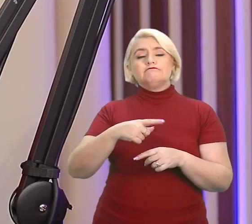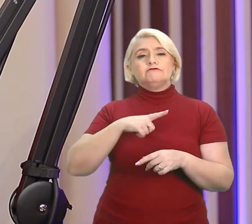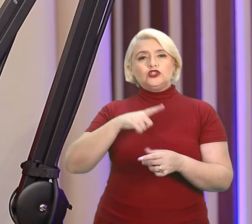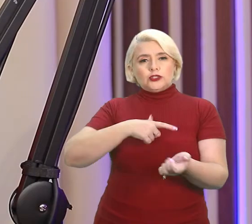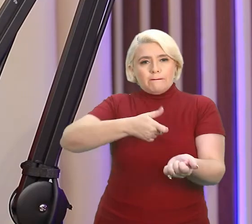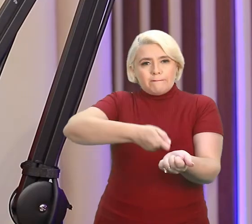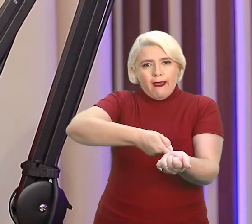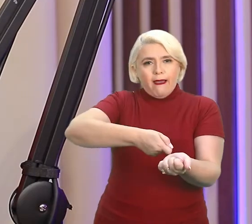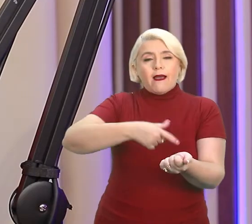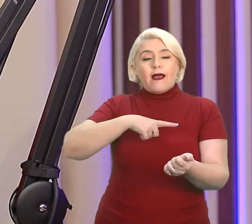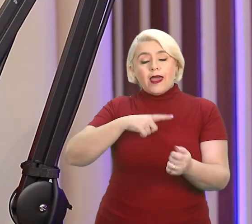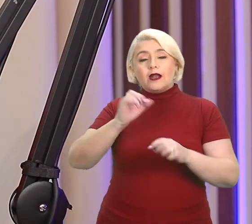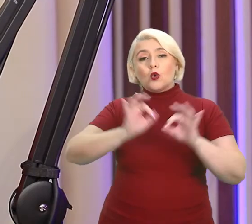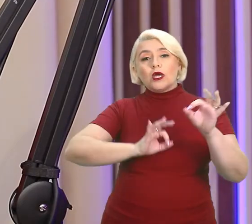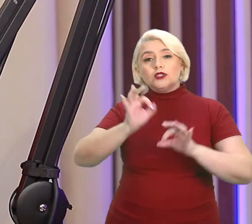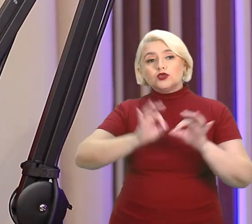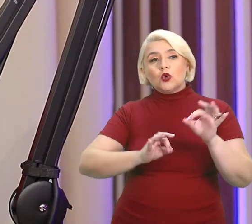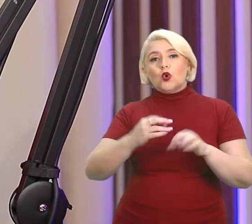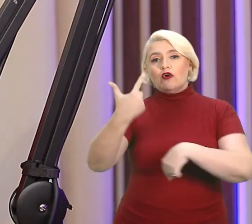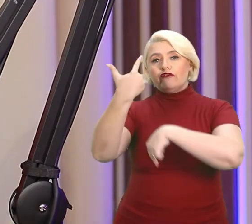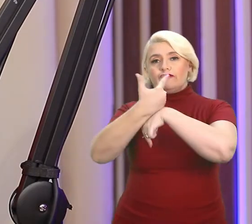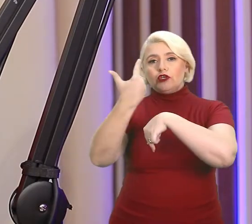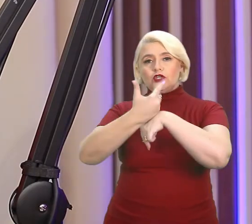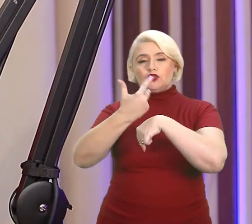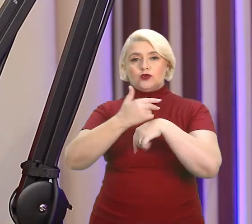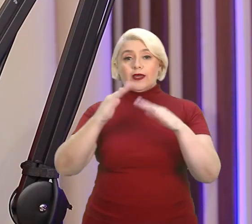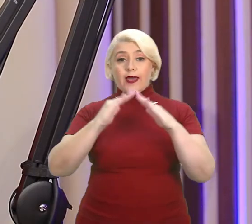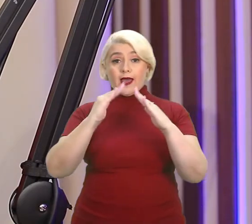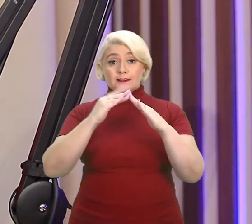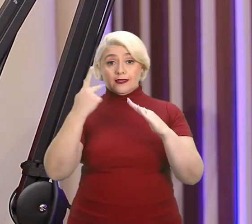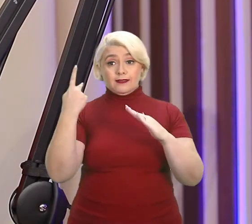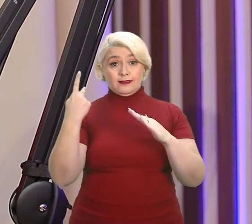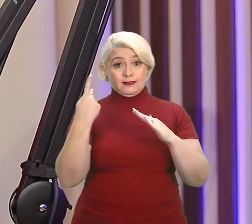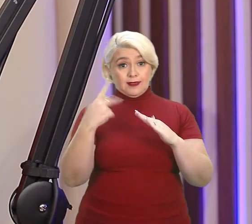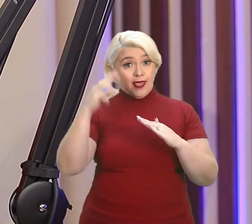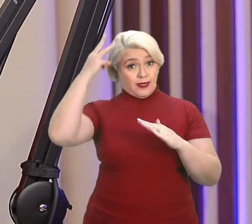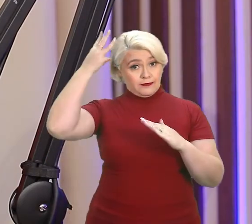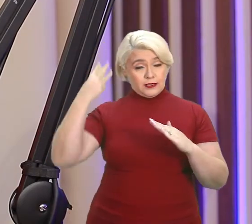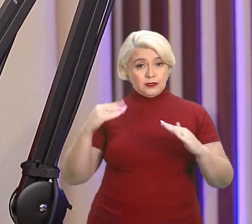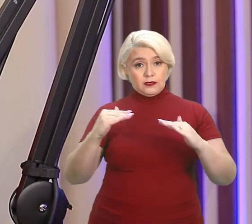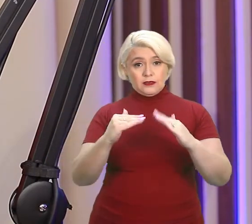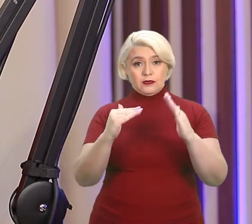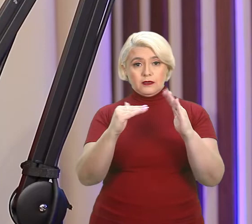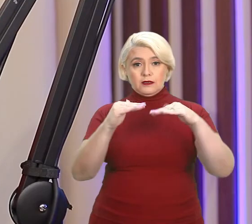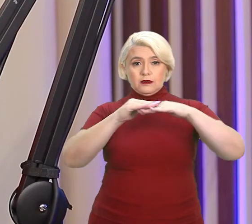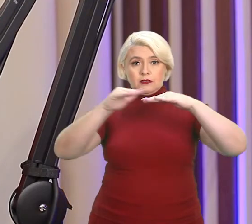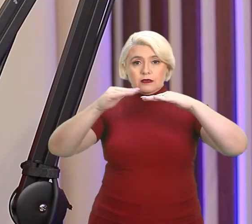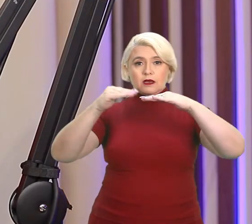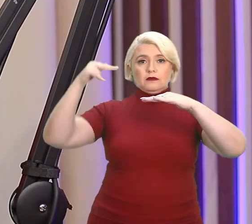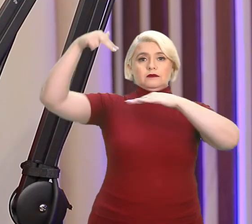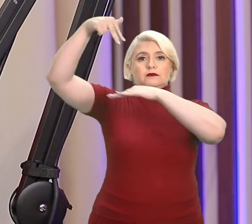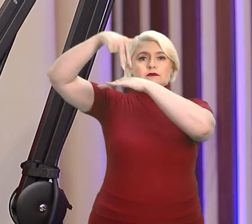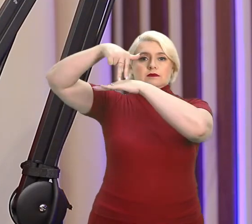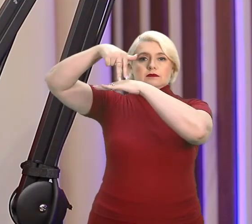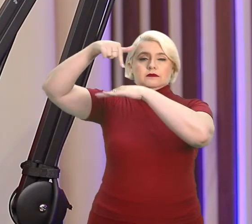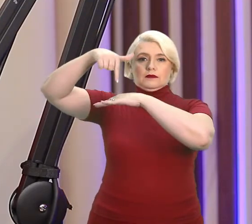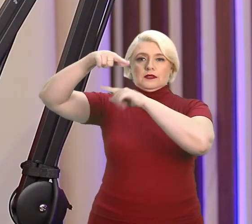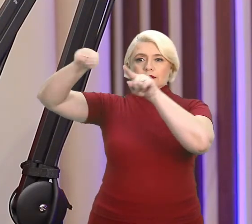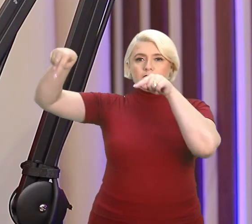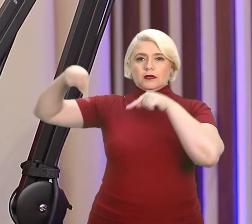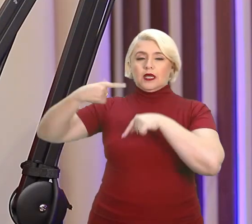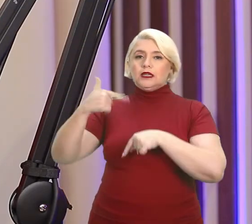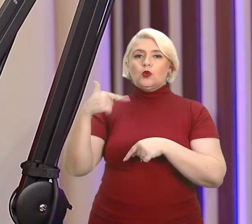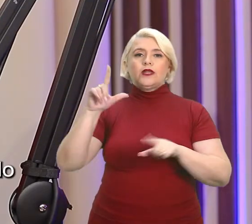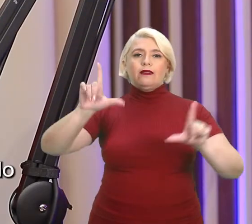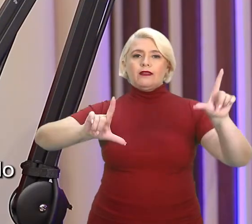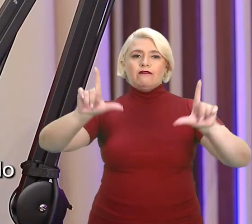montou um estúdio no andar superior da casa dela lá. E a gente não tinha